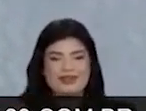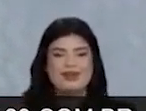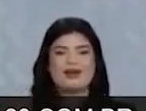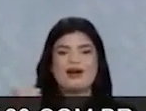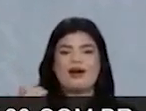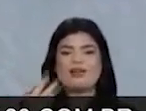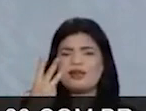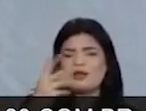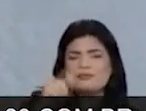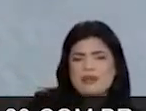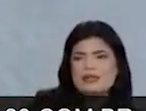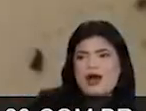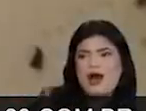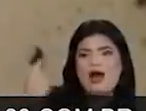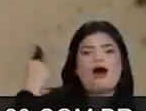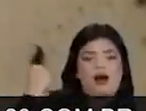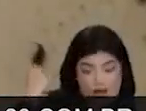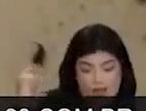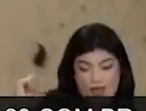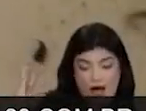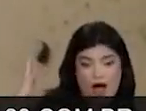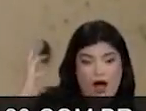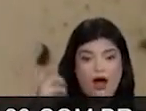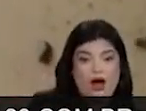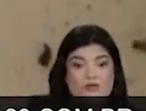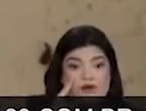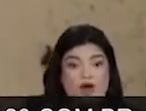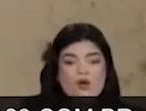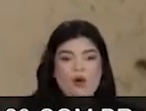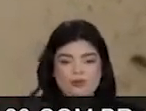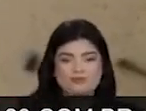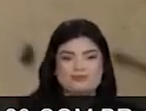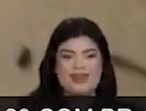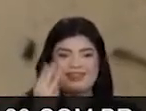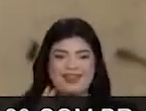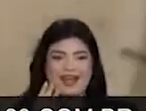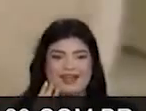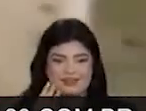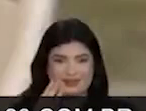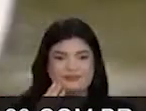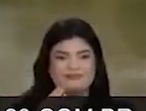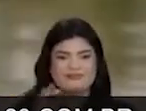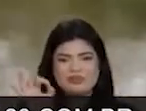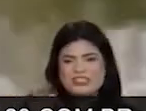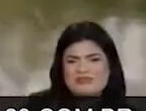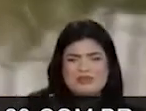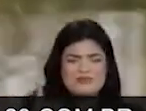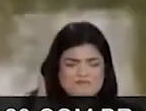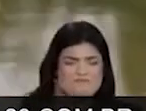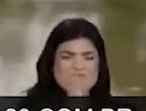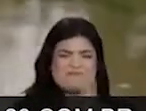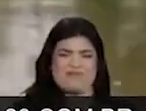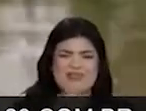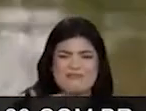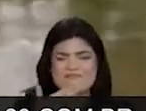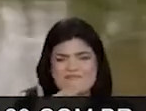até 3 meses de antecedência e tem uma taxa de acerto de 3 em cada 4 surtos. Para isso, utiliza